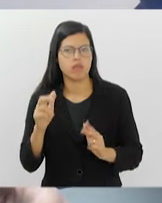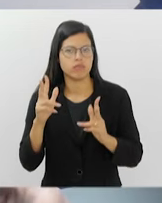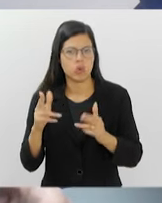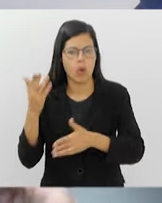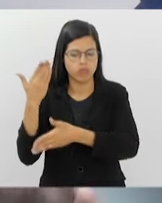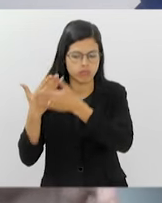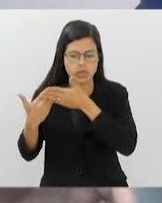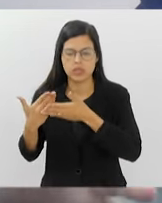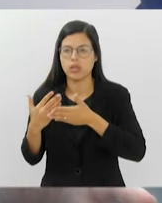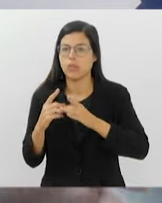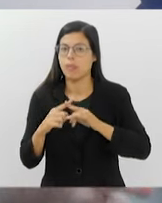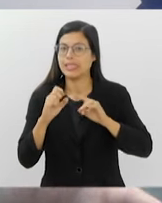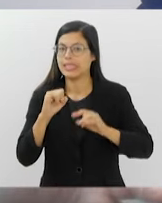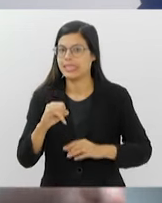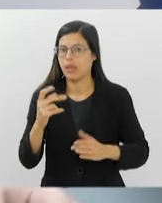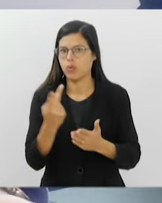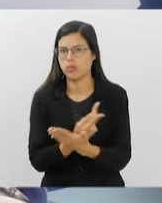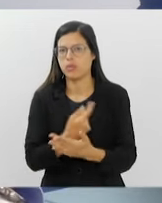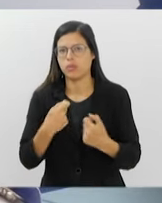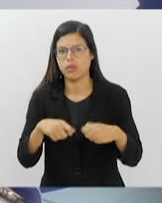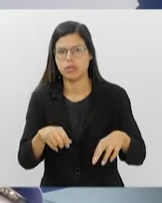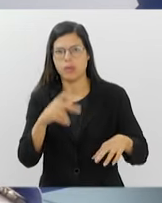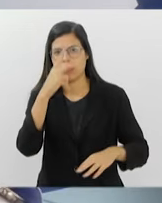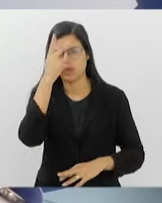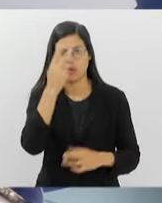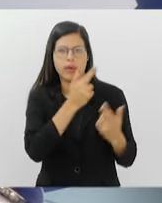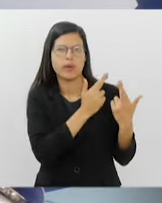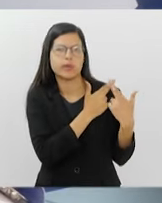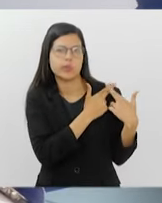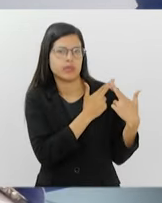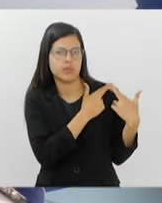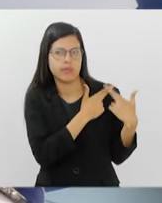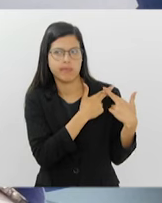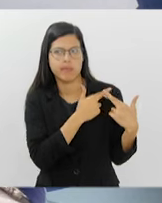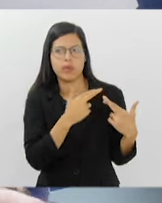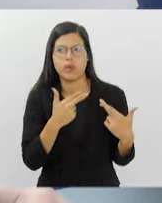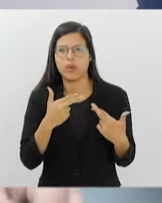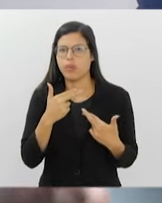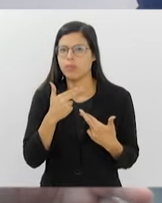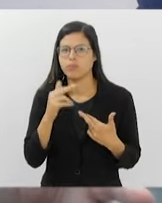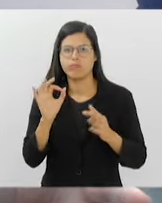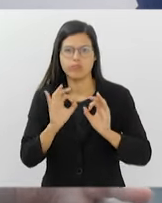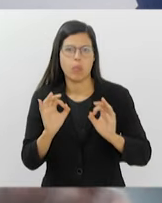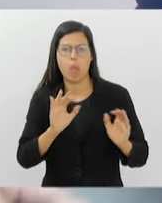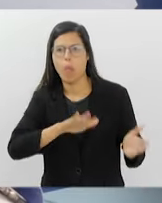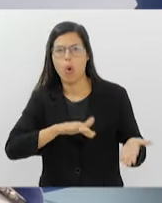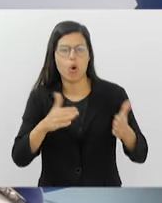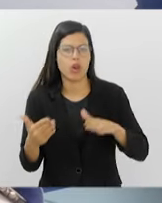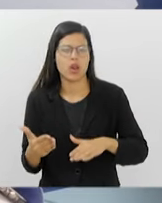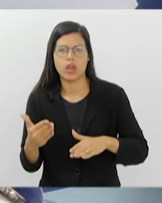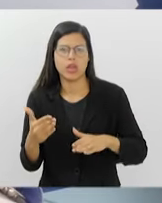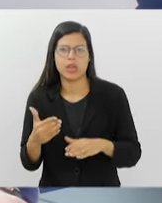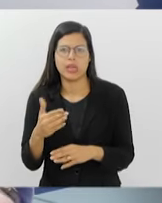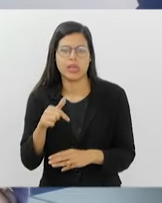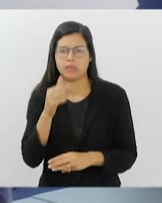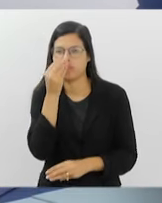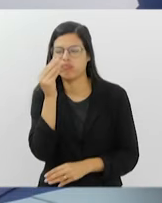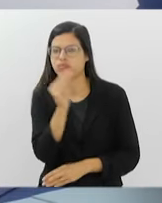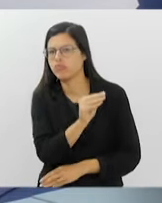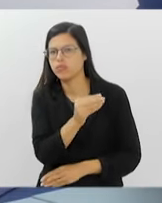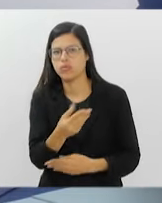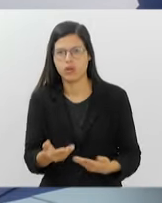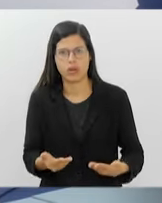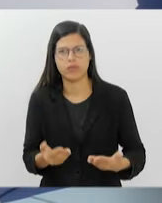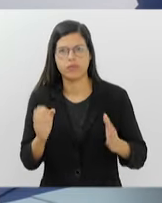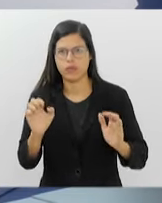se acontecer tem que ter alguém responsável por isso ninguém pode morrer e ficar por isso mesmo né então o evento não tem esse